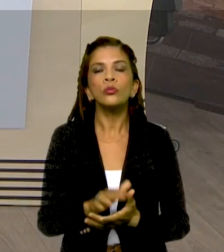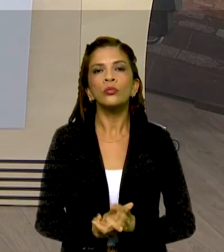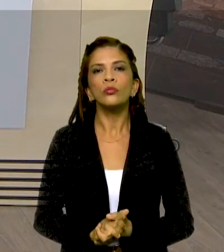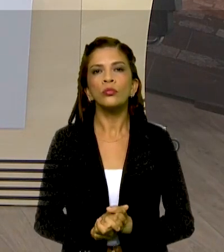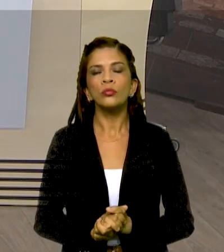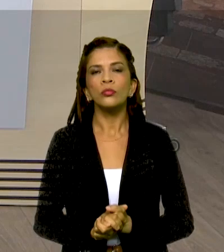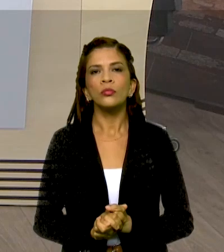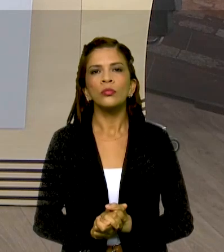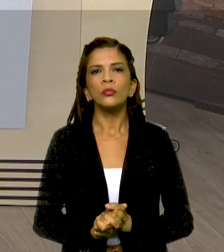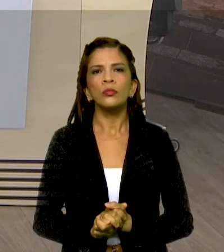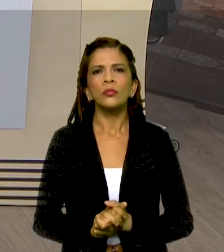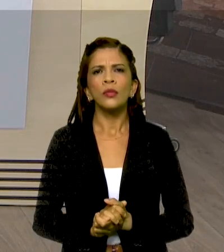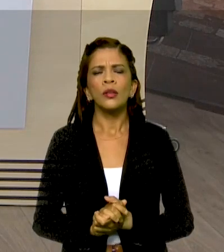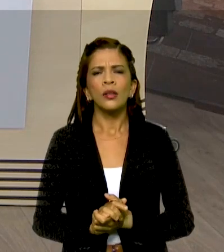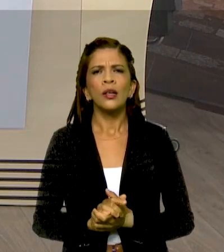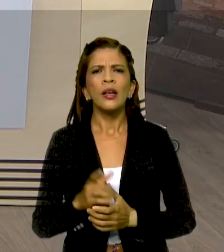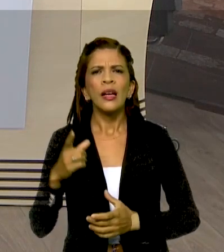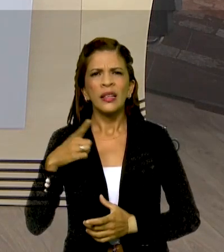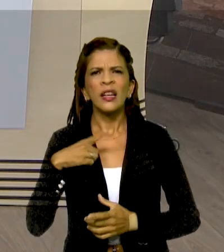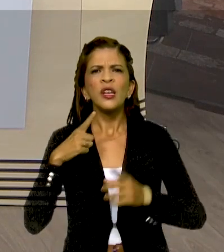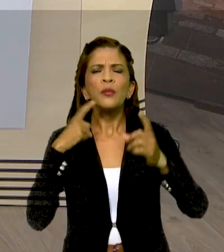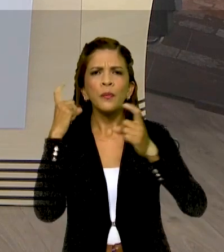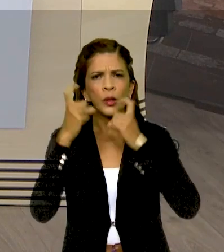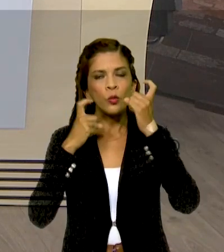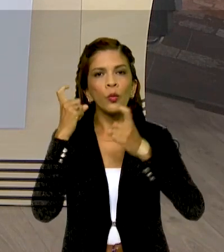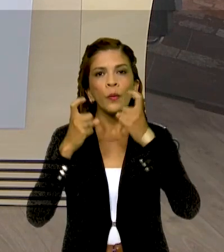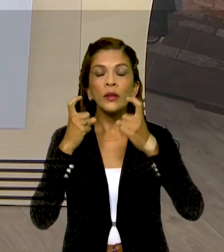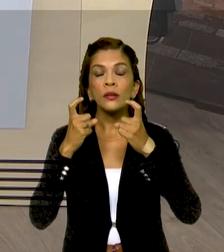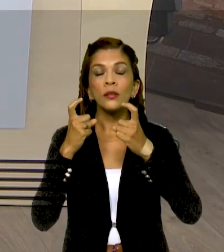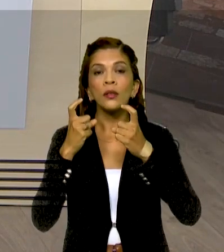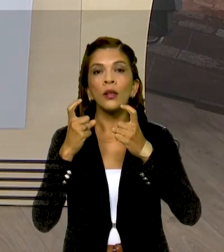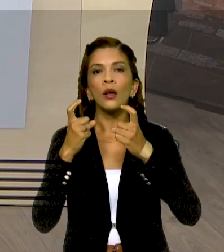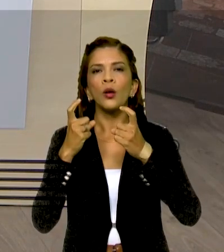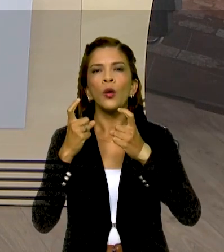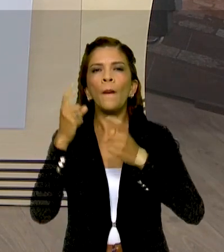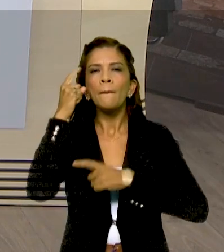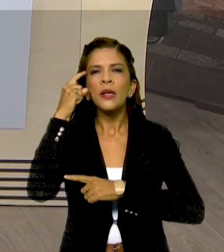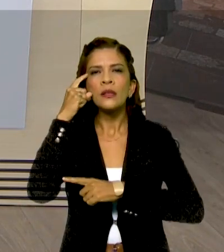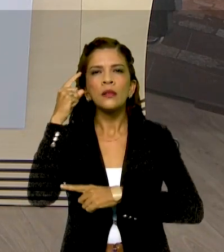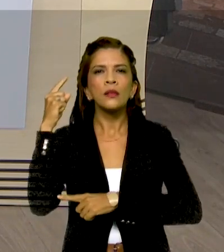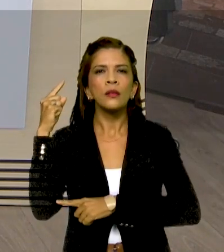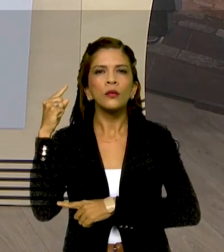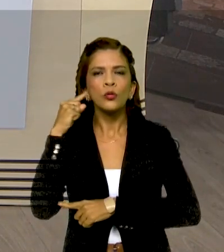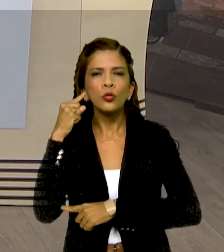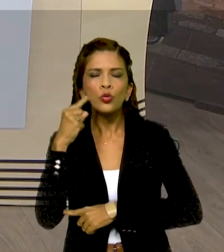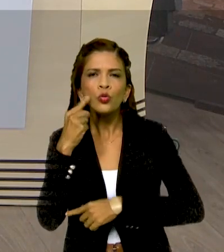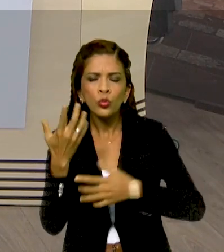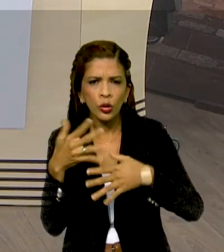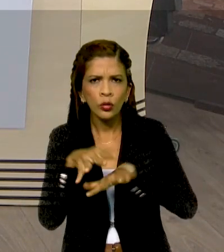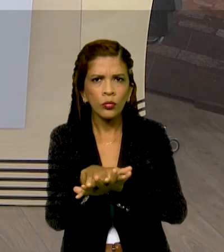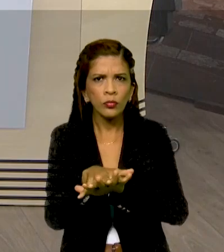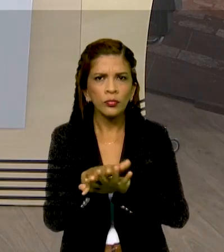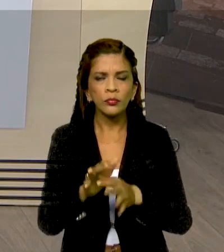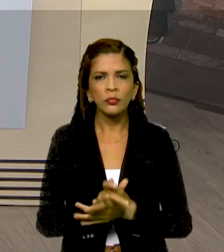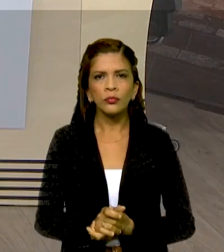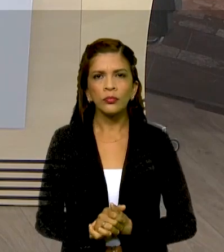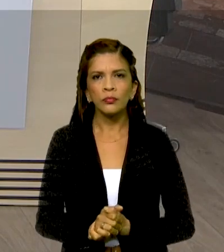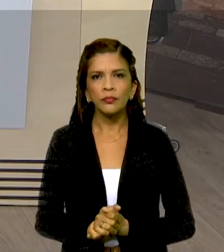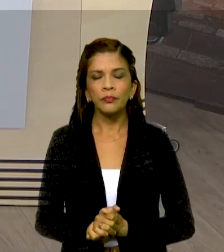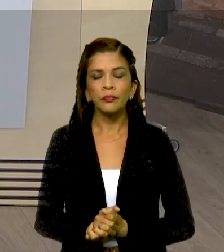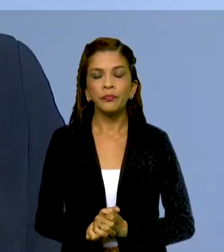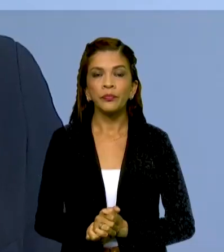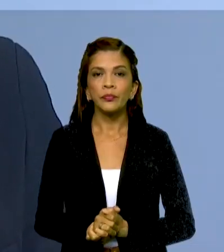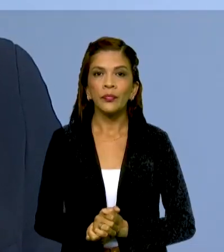se preocupado com essa inclusão da pessoa surda para que ela tenha acesso a essa informação? Perfeito. A gente pode